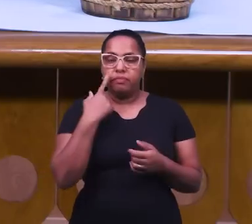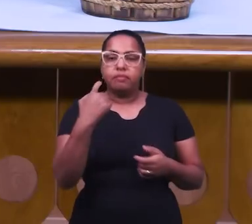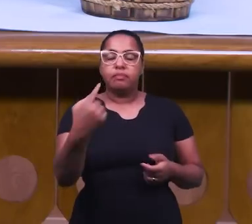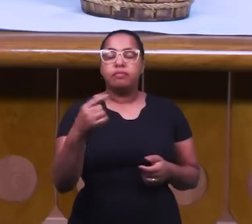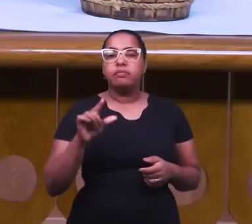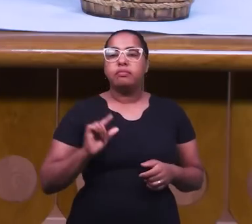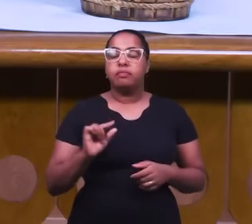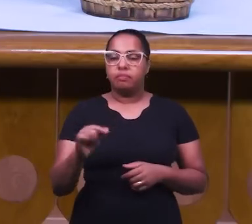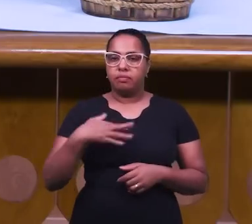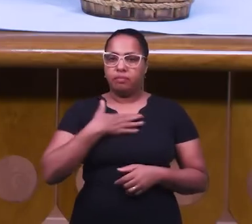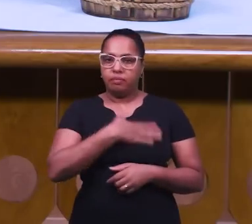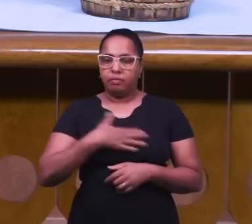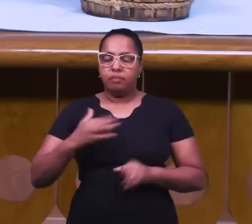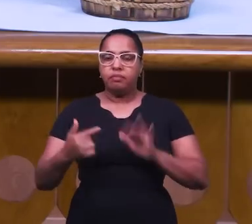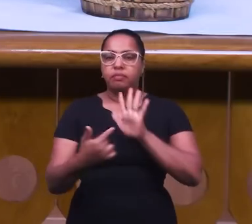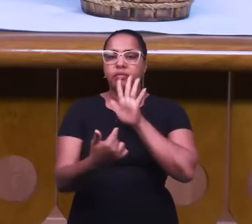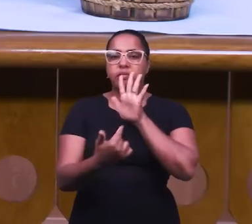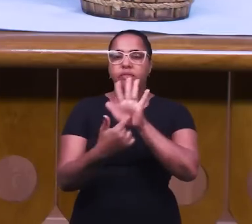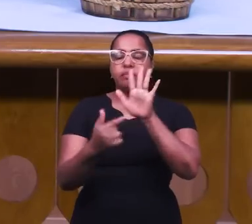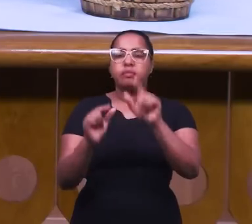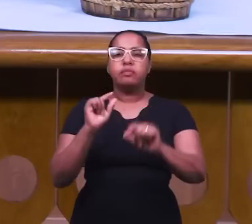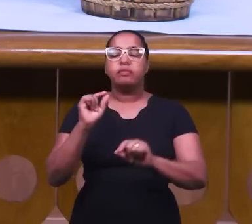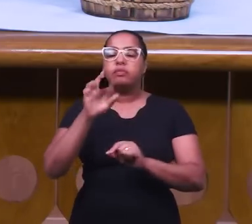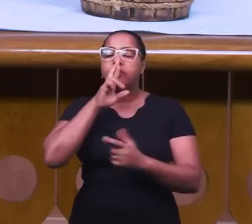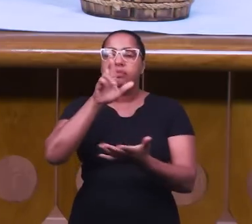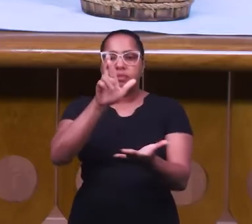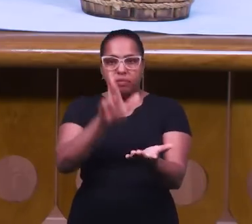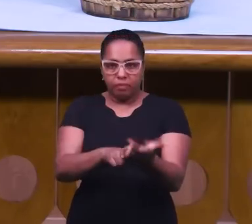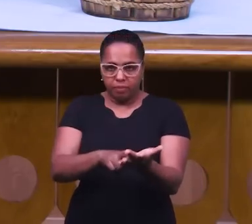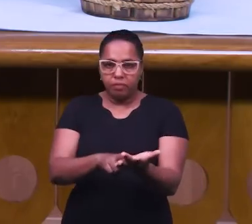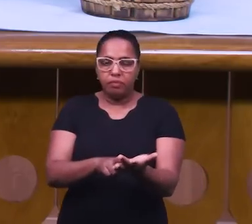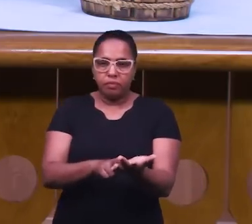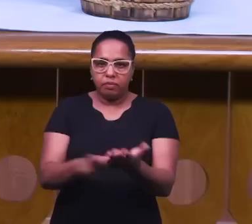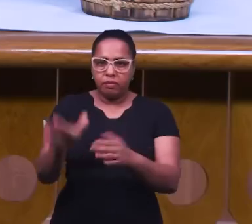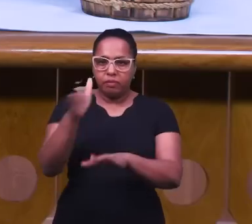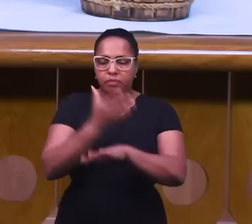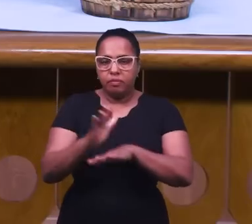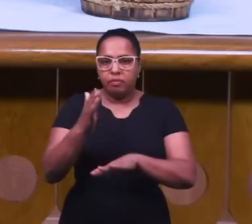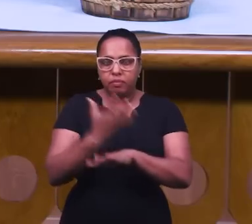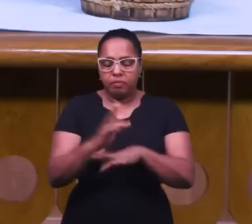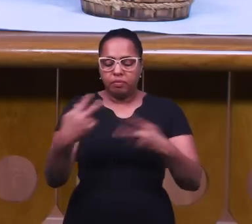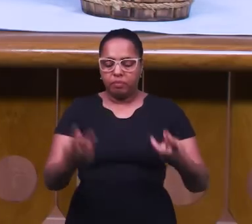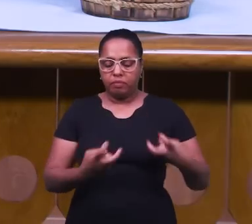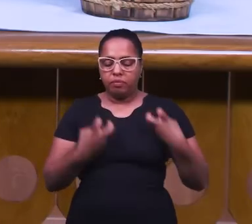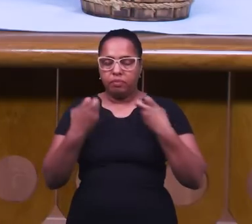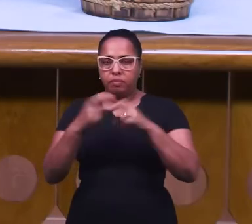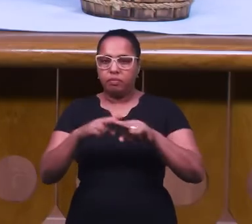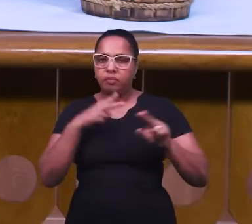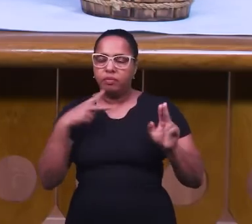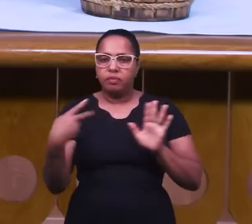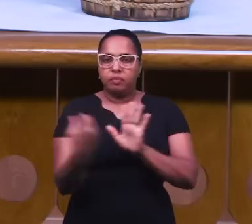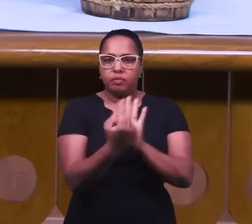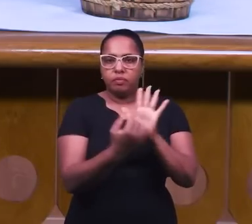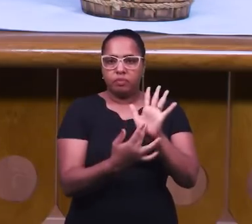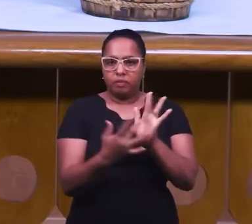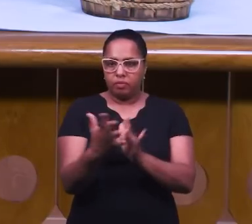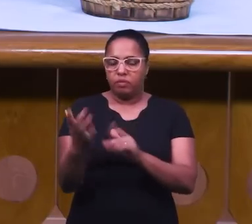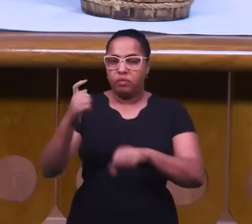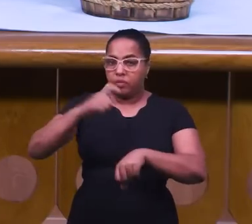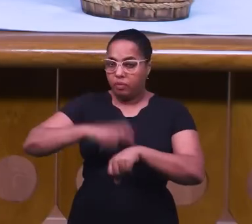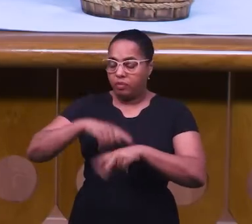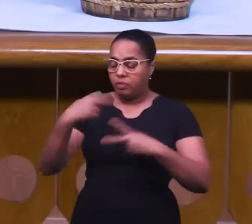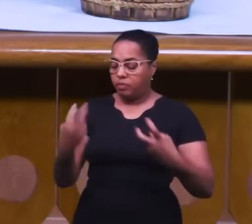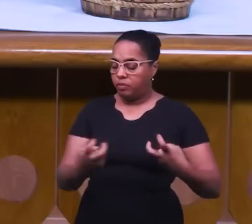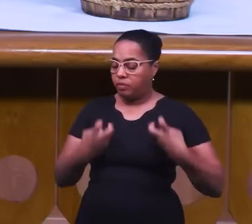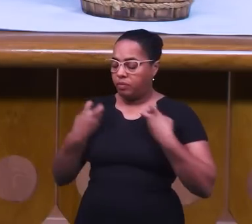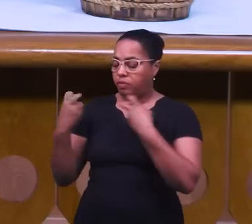interessante que eu gostaria de falar a respeito de resultados práticos do clamor pelo sangue de Jesus. Quando nós